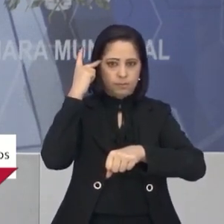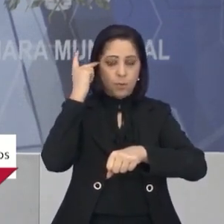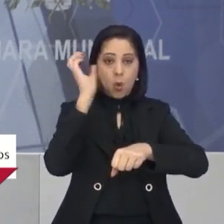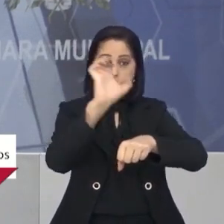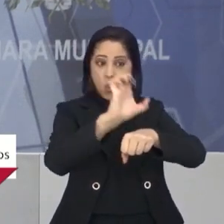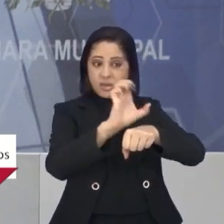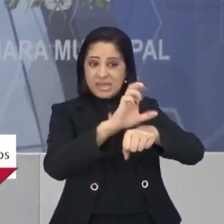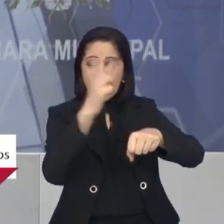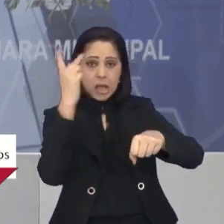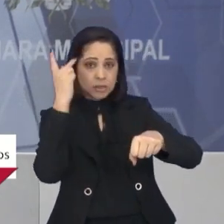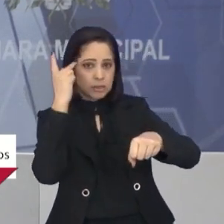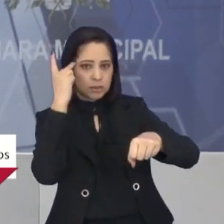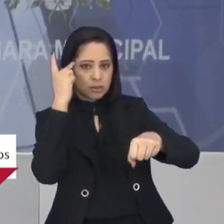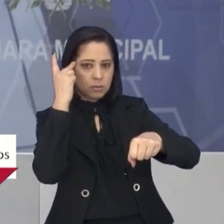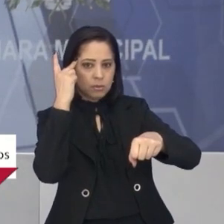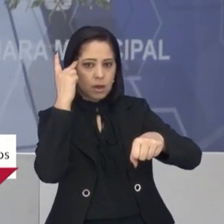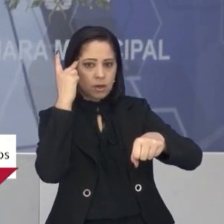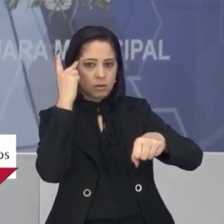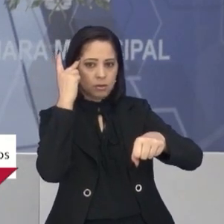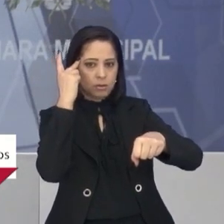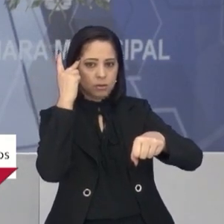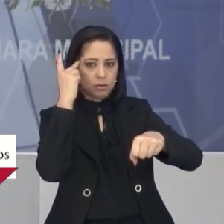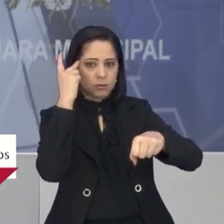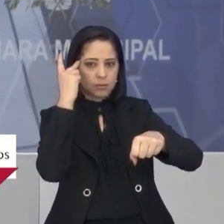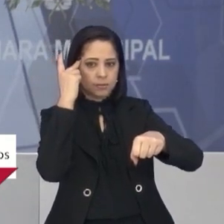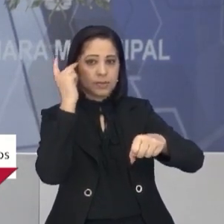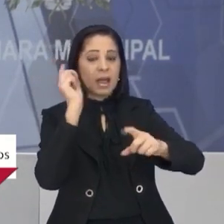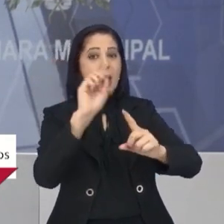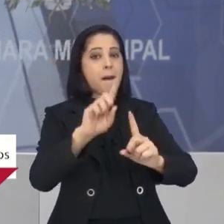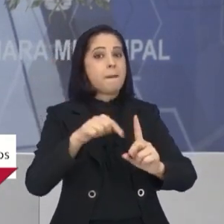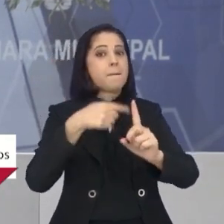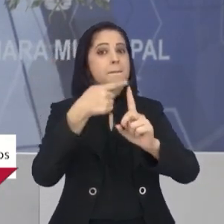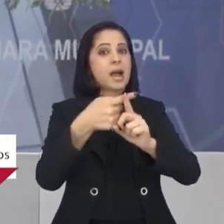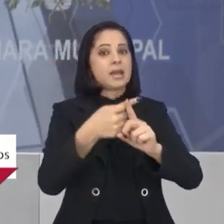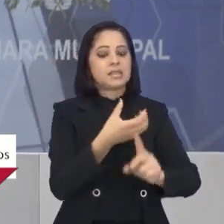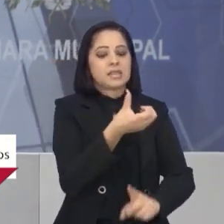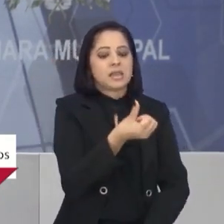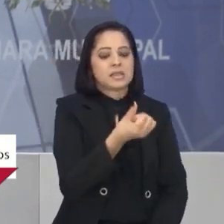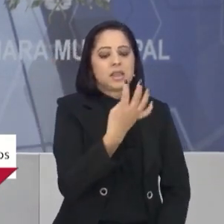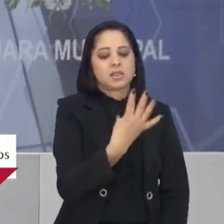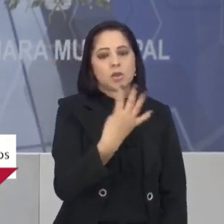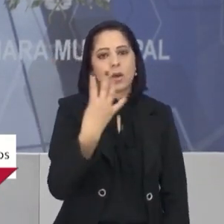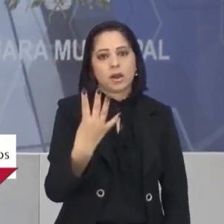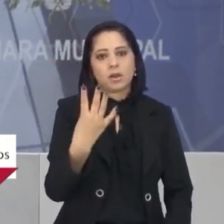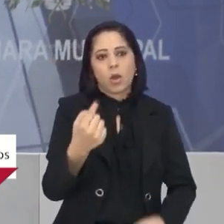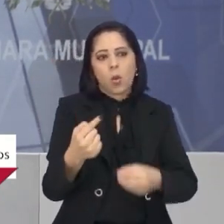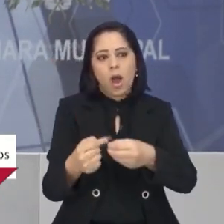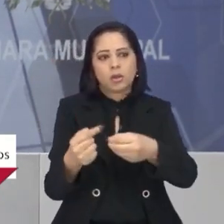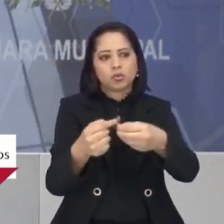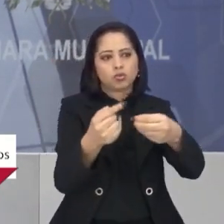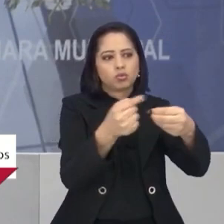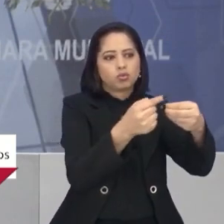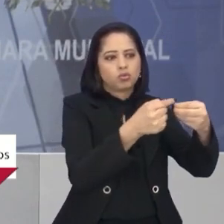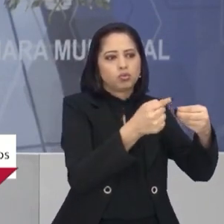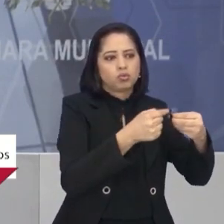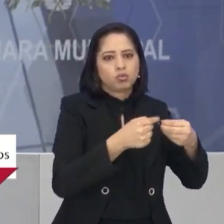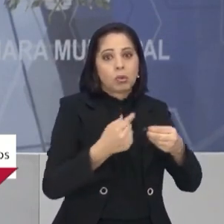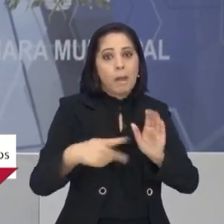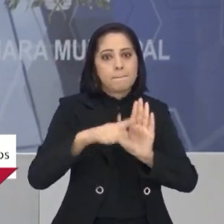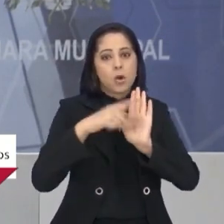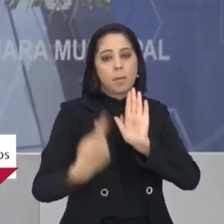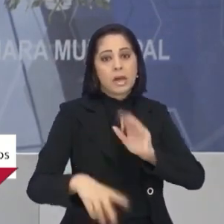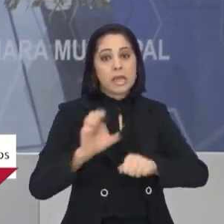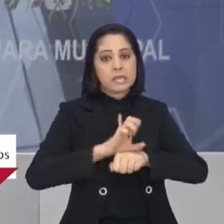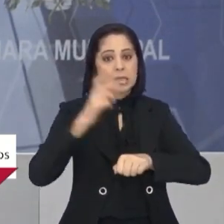e os 644 municípios jurisdicionados ao Tribunal de Contas do Estado de São